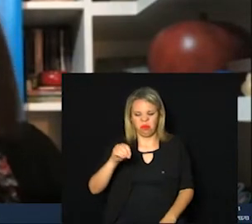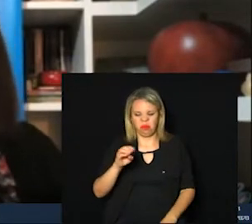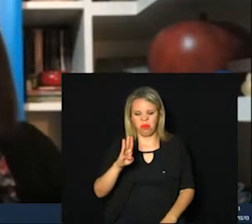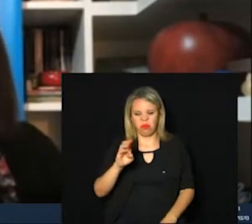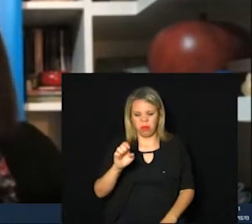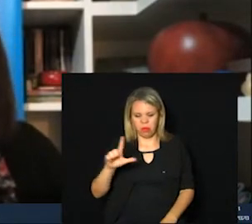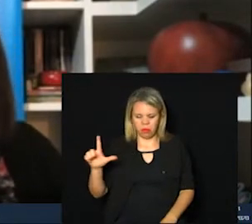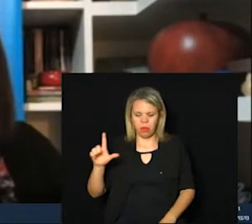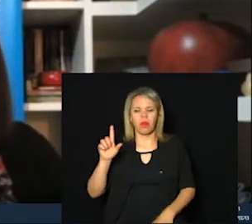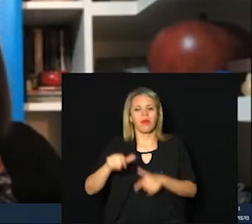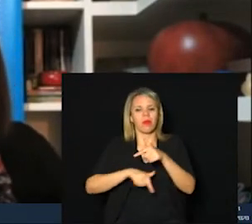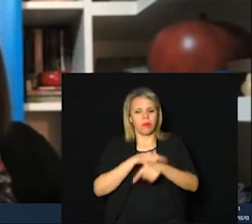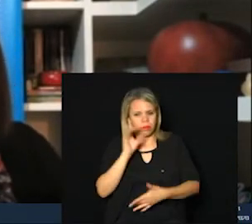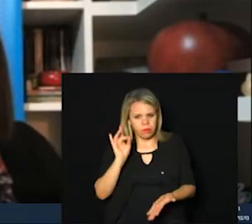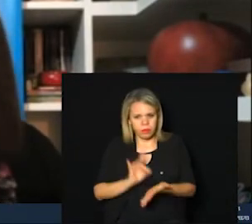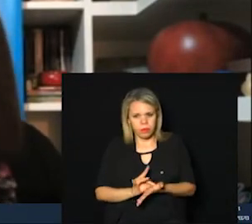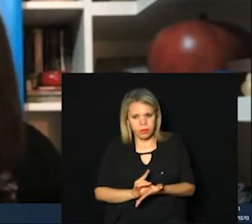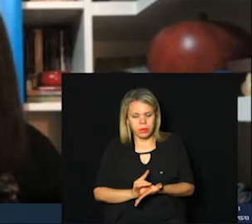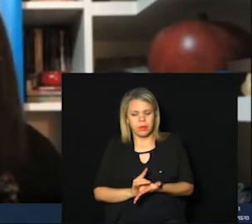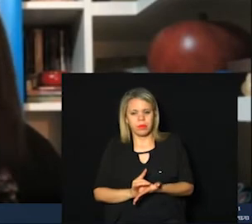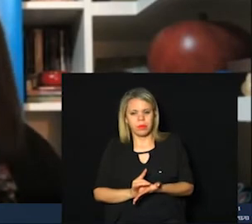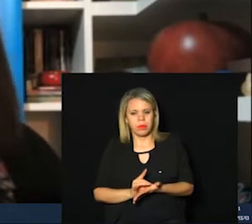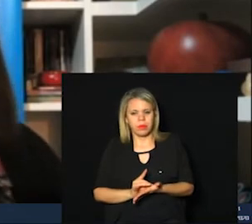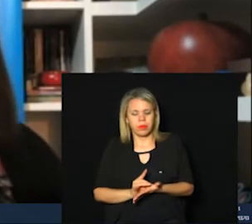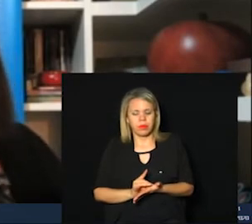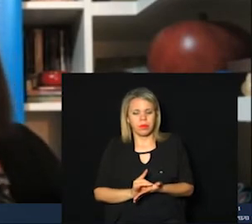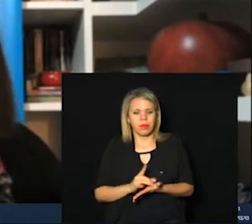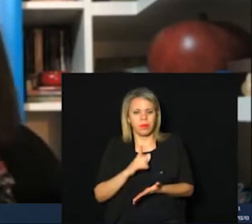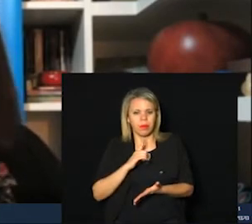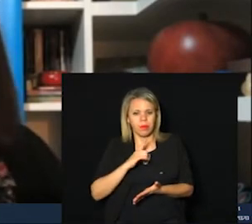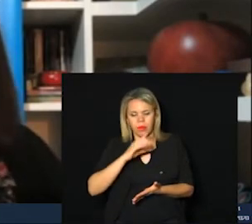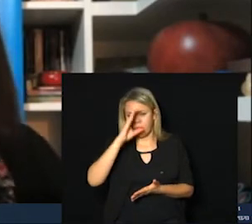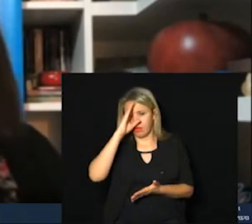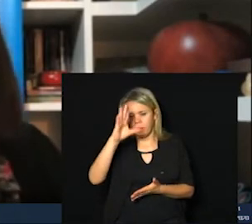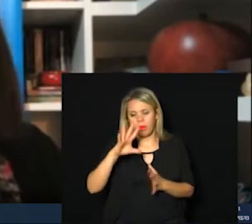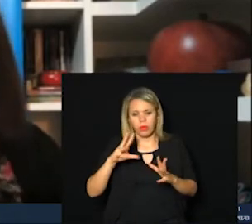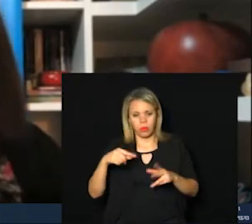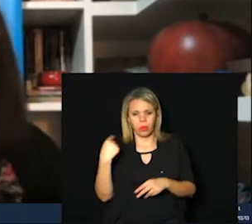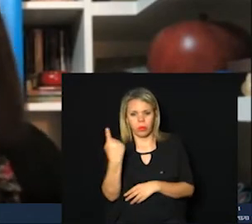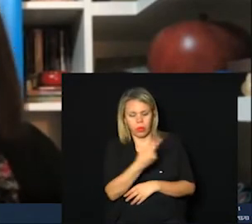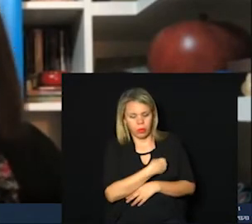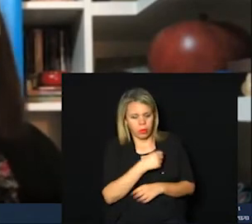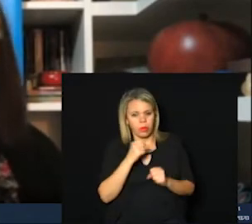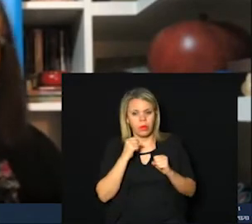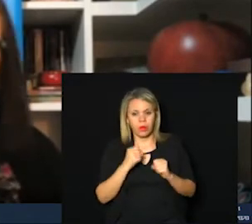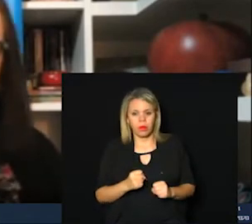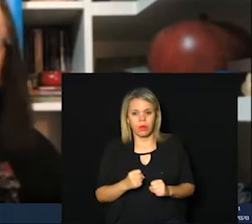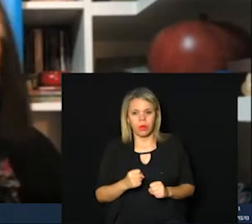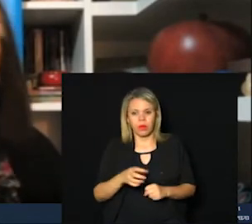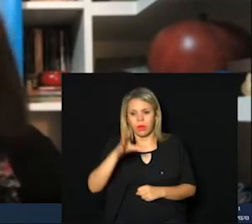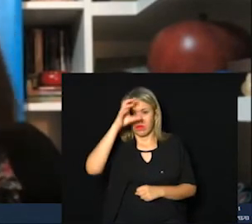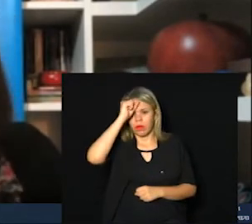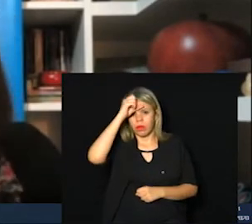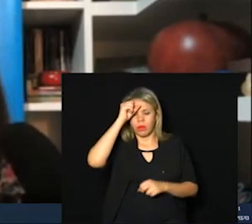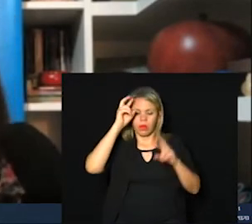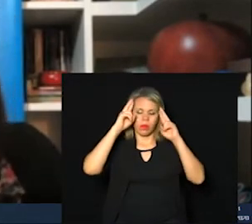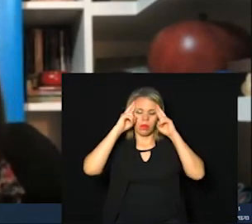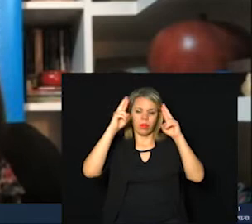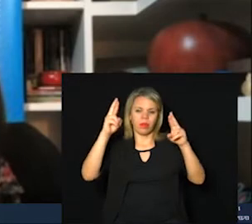realmente trabalha com princípios que todos nós podemos aprender e